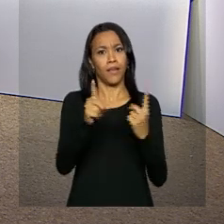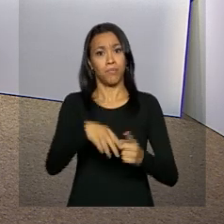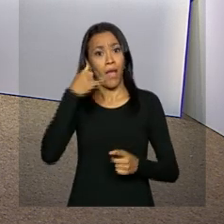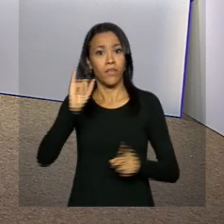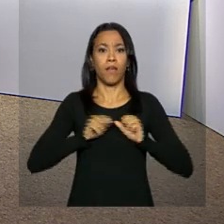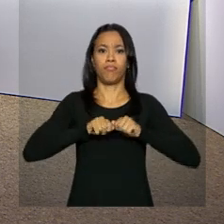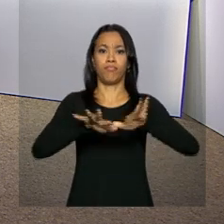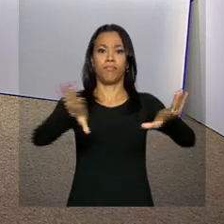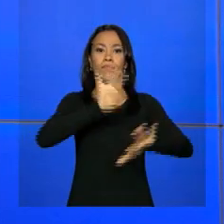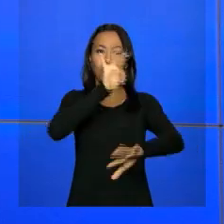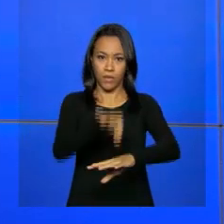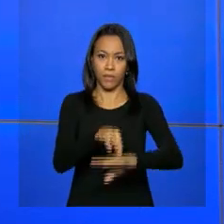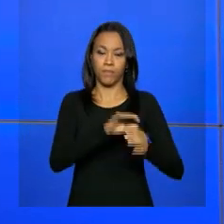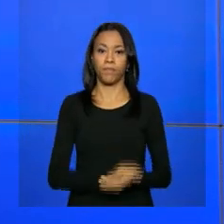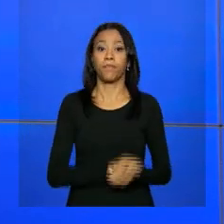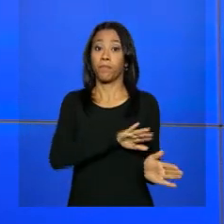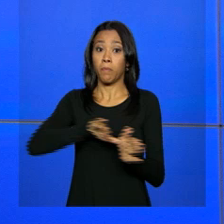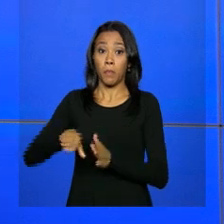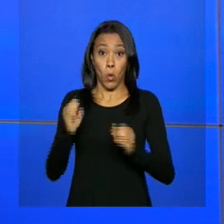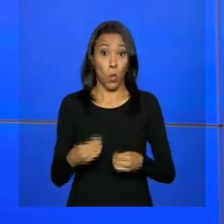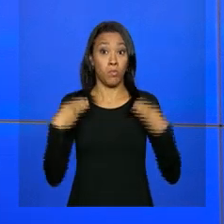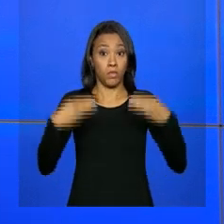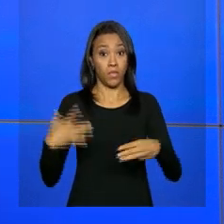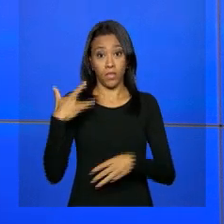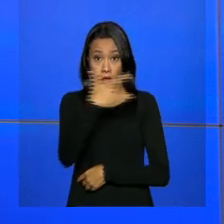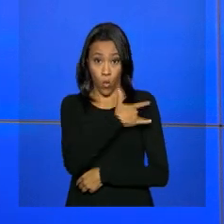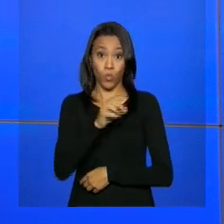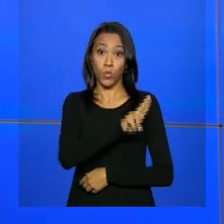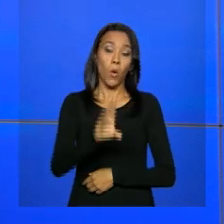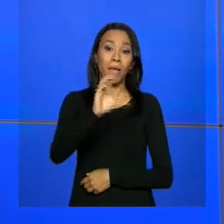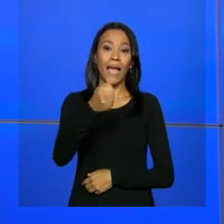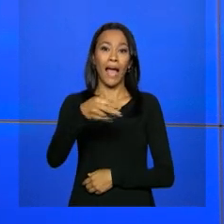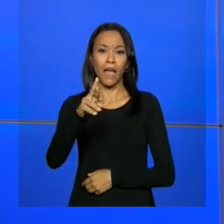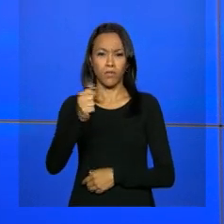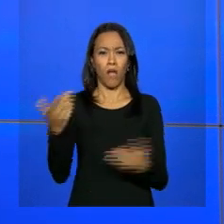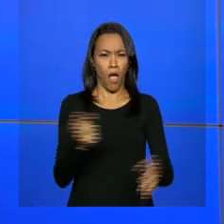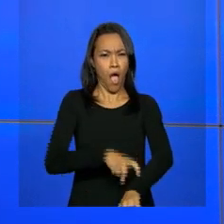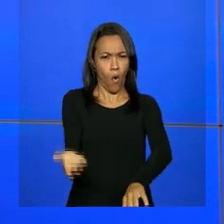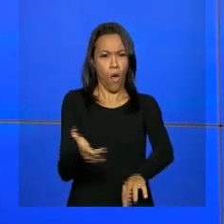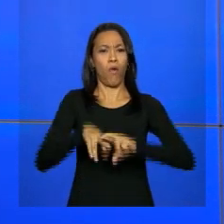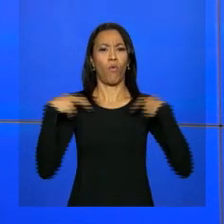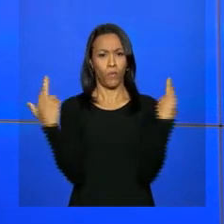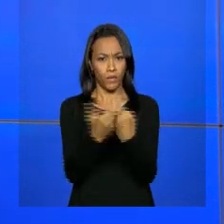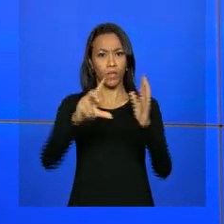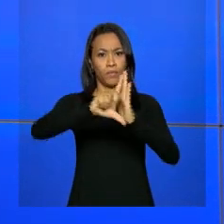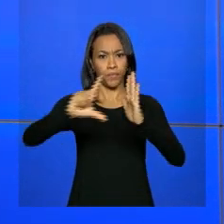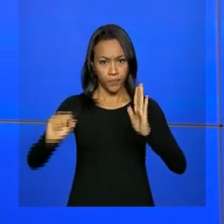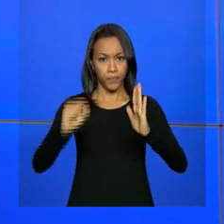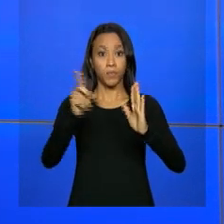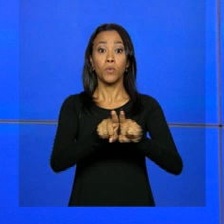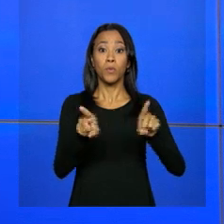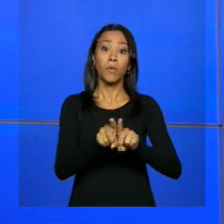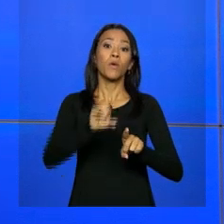proliferação do mosquito o ministro da saúde Marcelo Castro está reunido no Palácio do Planalto com o ministro chefe da casa civil